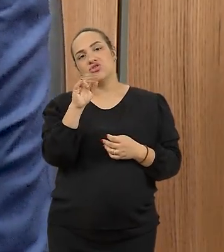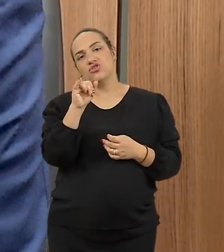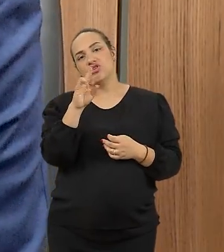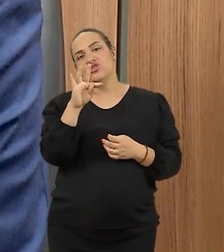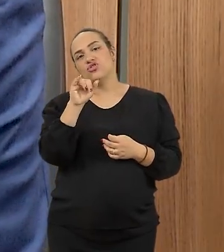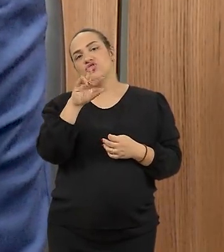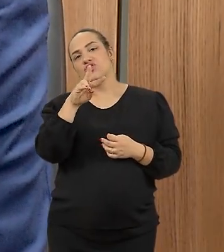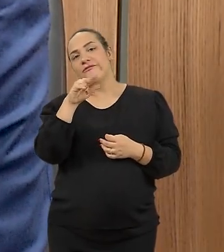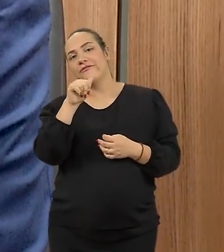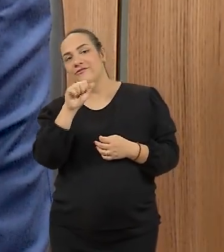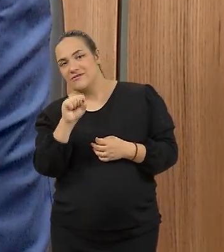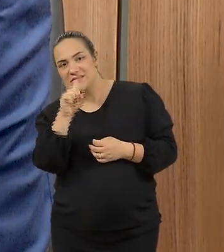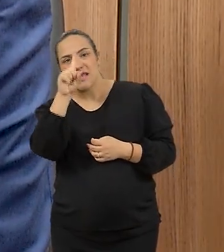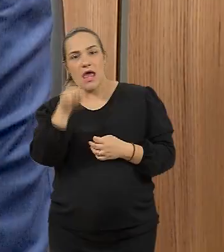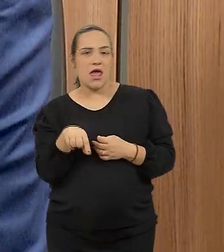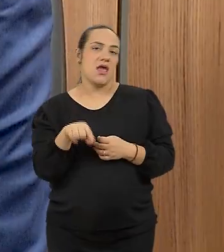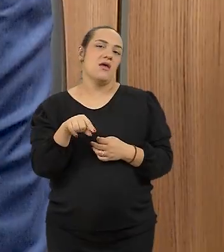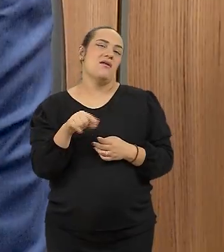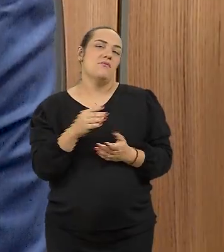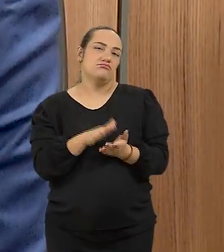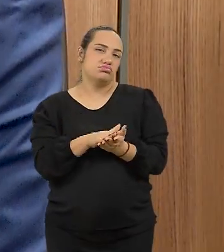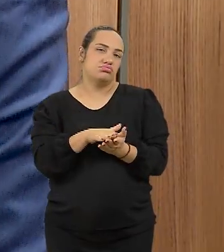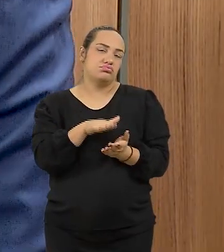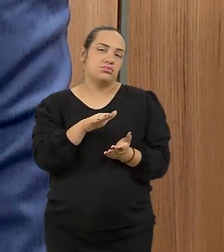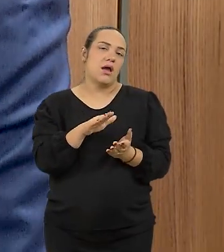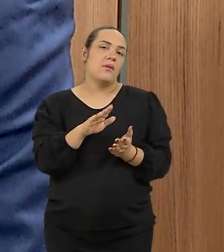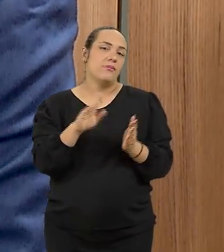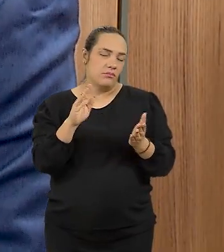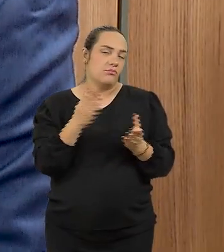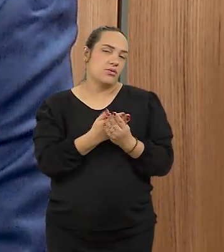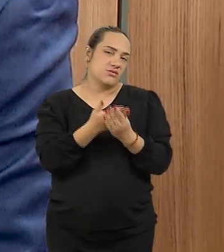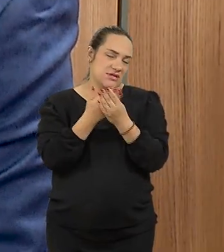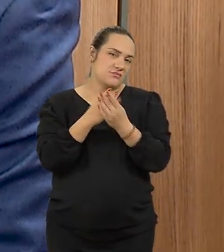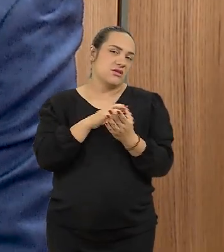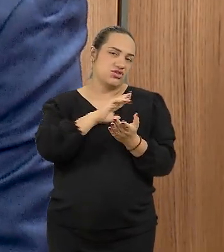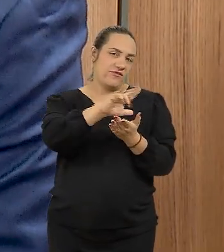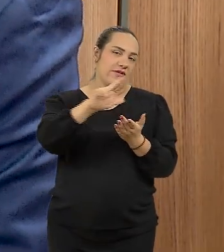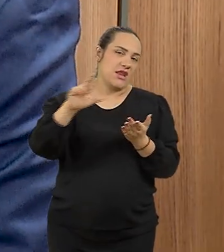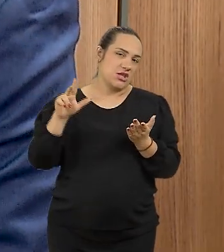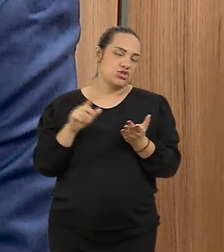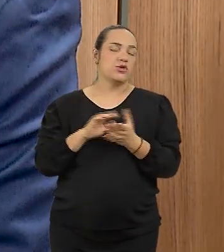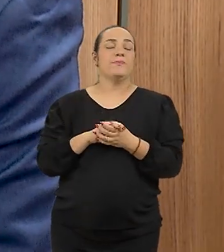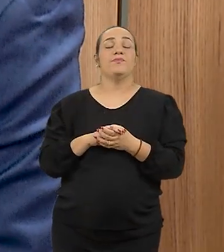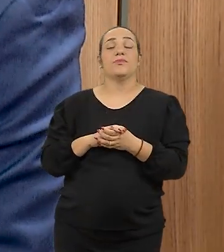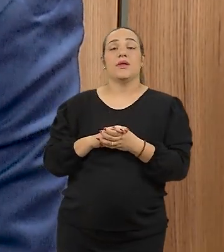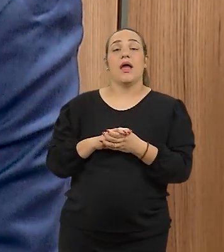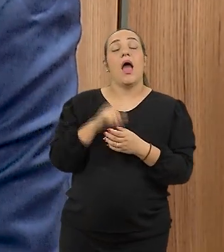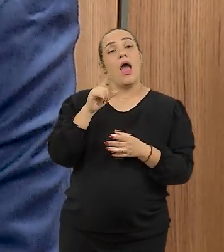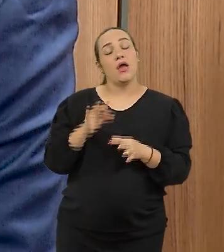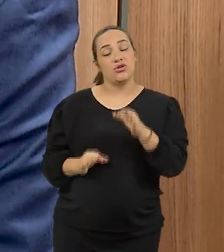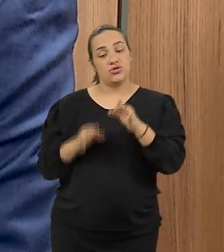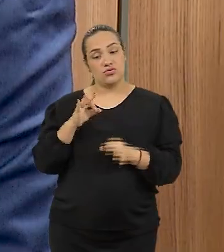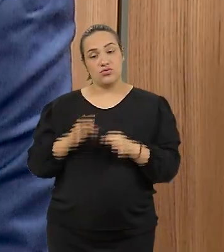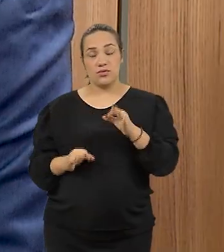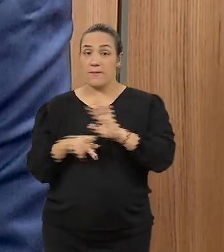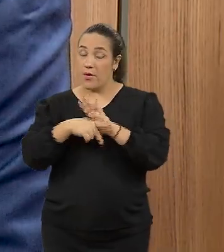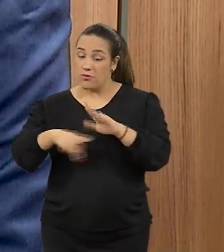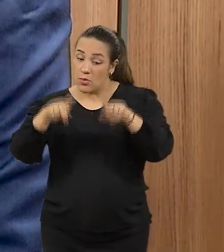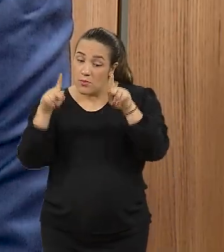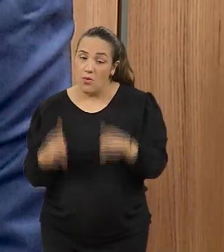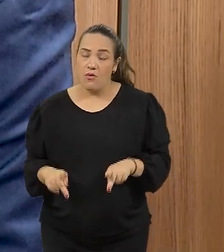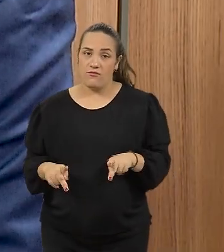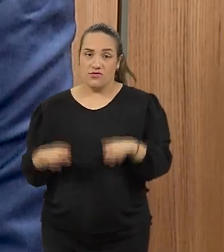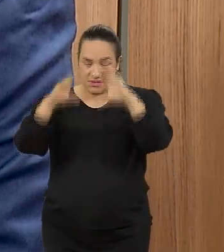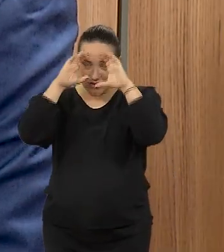esse é o panorama que eu poderia apresentar para os senhores e dizer para o povo em geral que realmente a justiça do